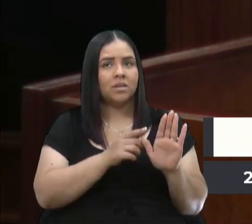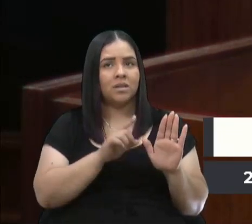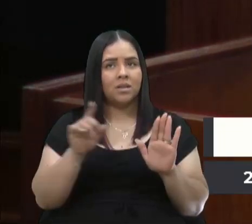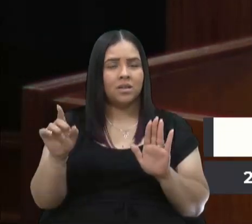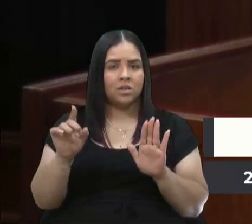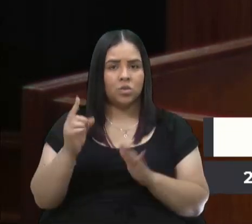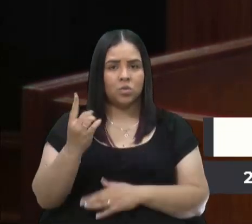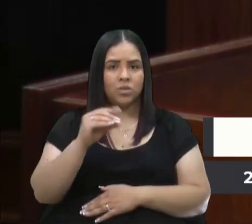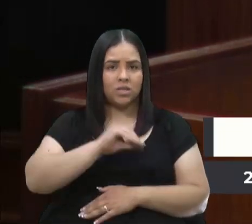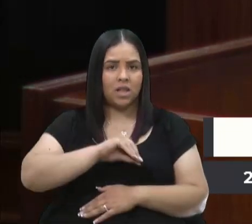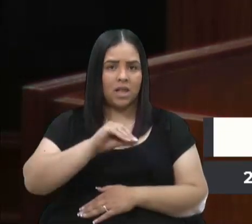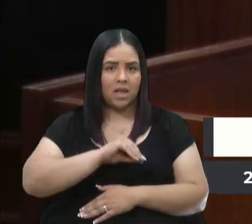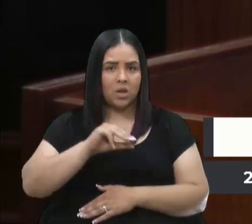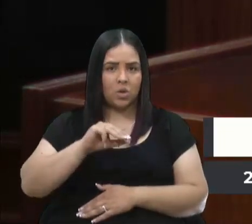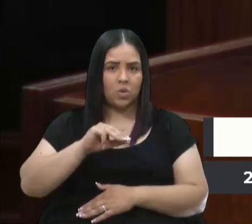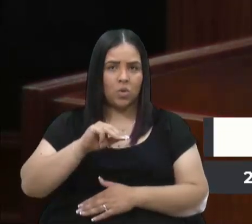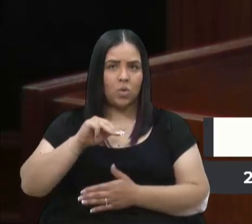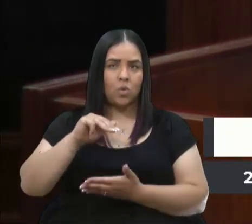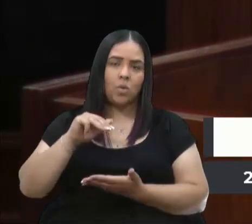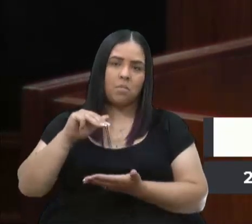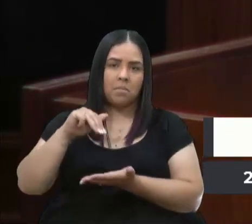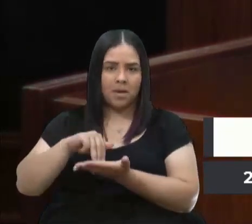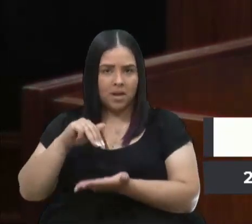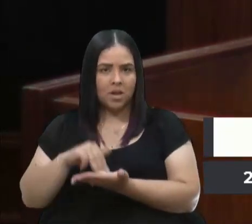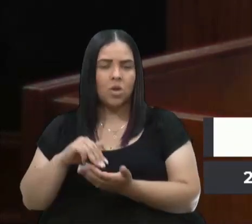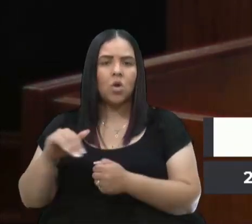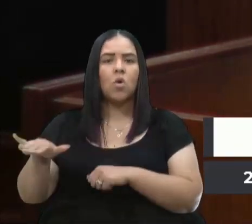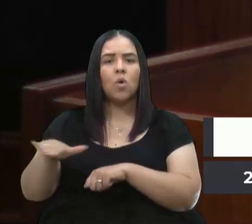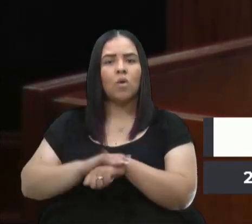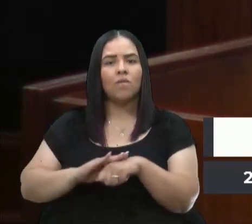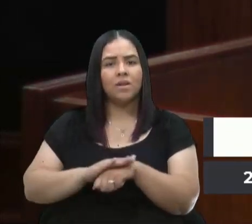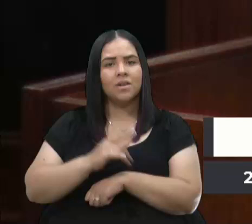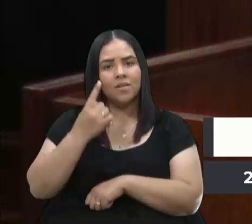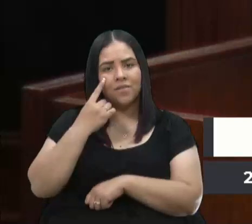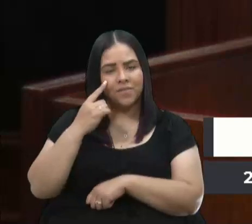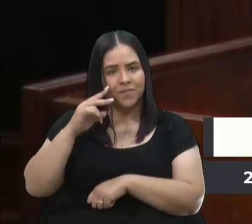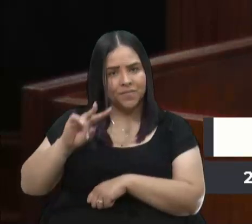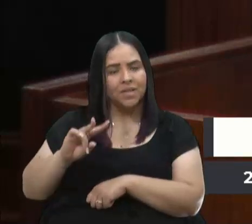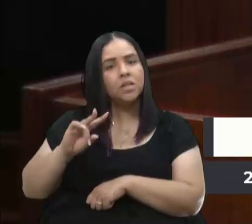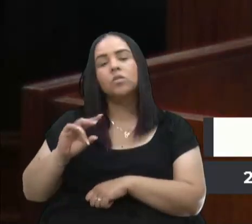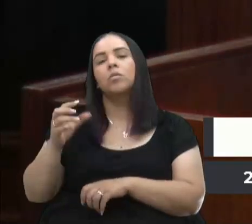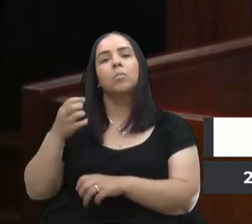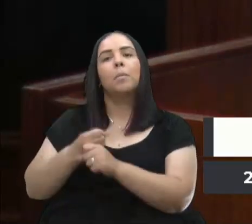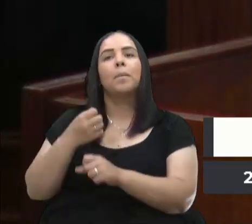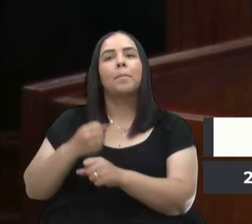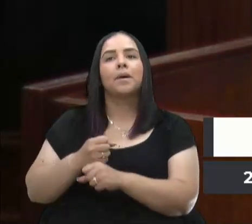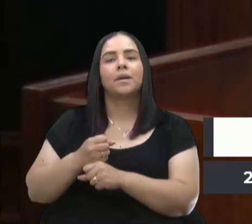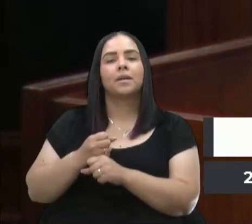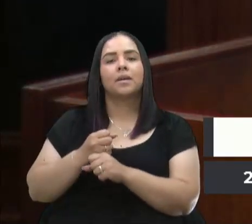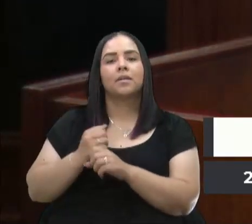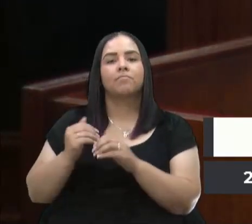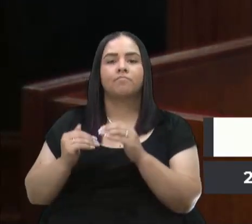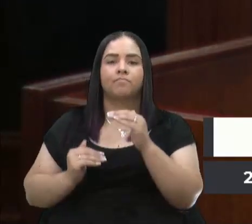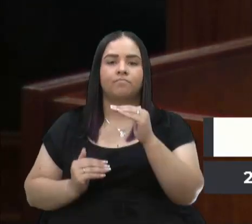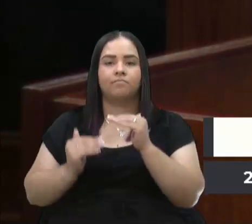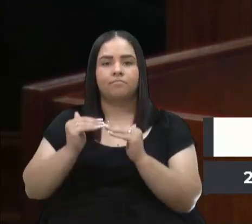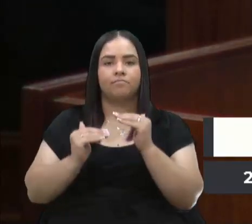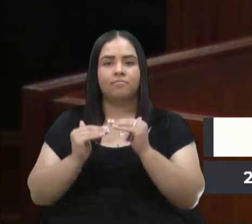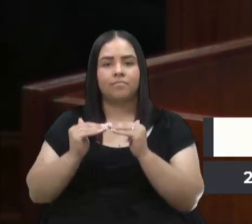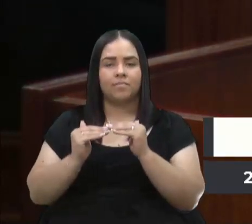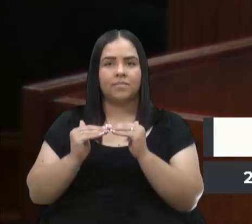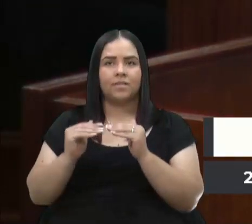de um salário mínimo. Com diálogo, revendo cálculos, levando em conta a equidade, se chegou a um percentual